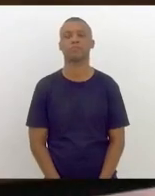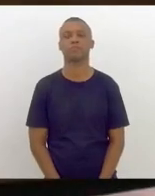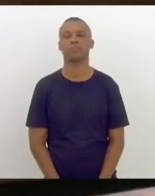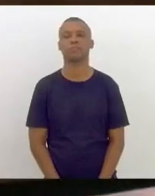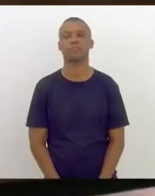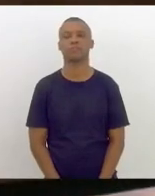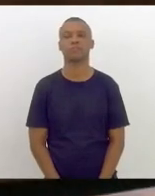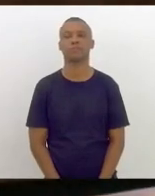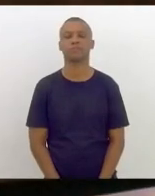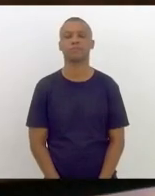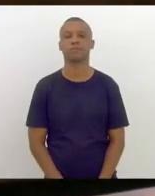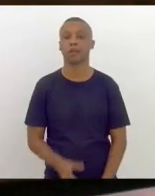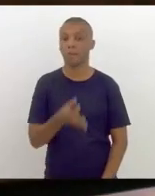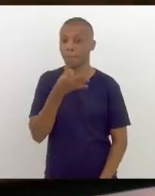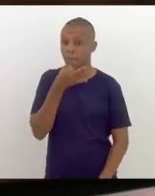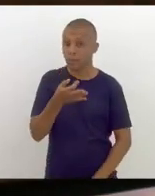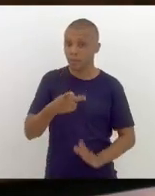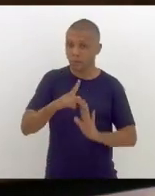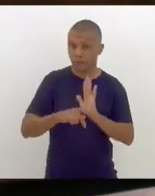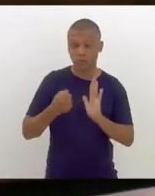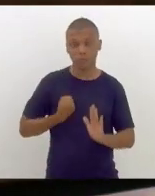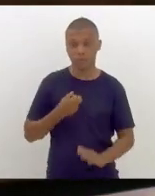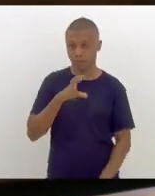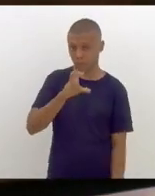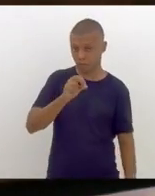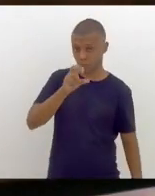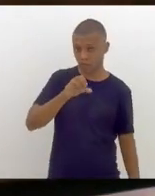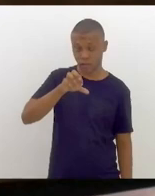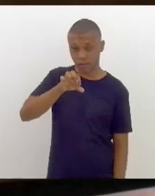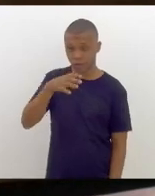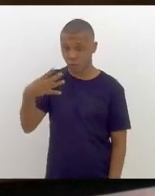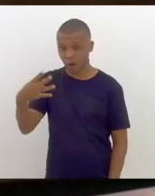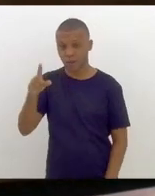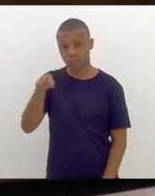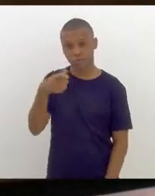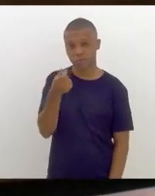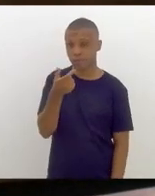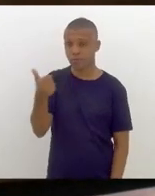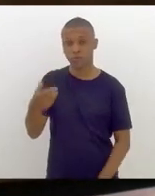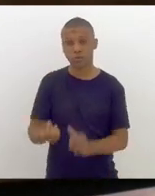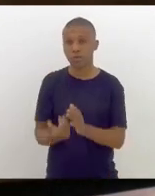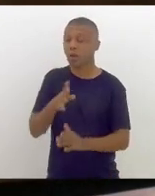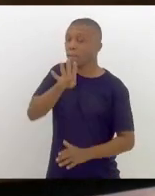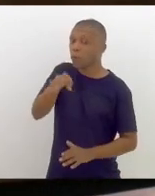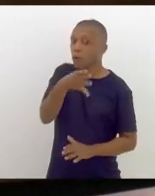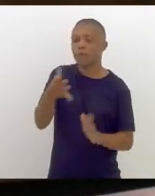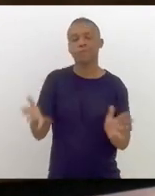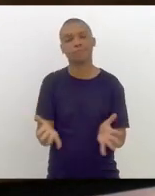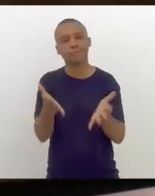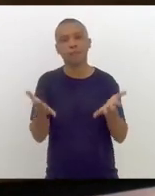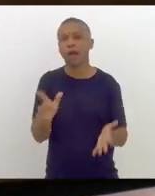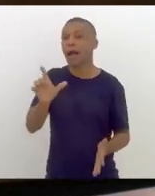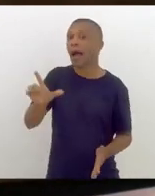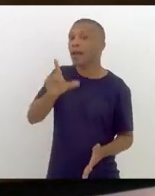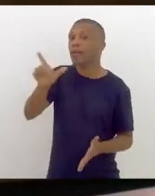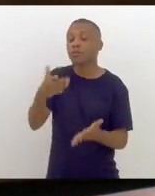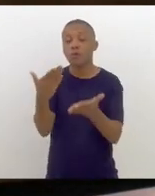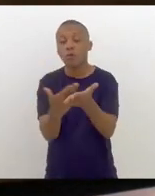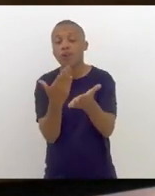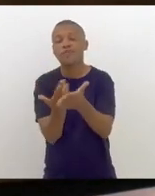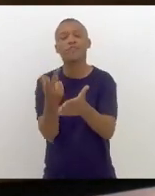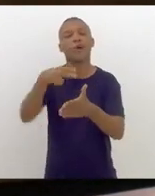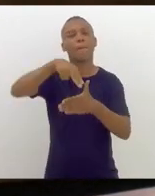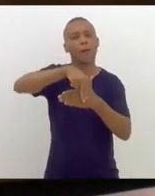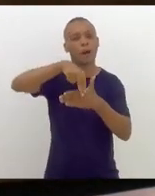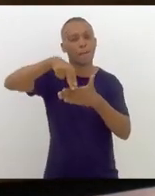era o projeto 5094 2021 que institui o programa de fomento literatura de cordel nas escolas